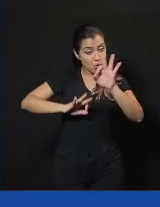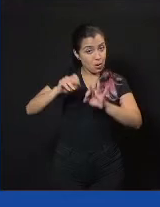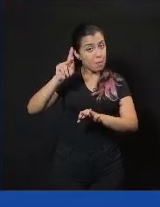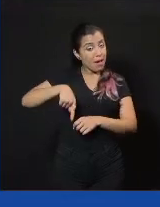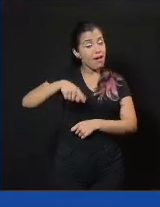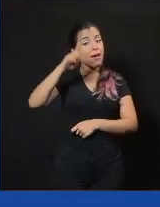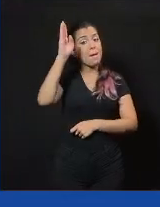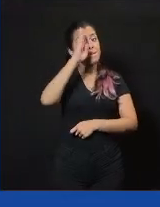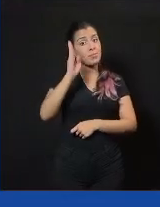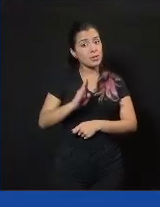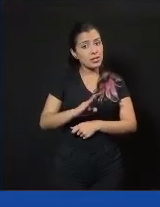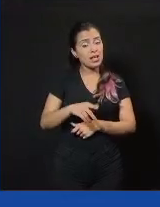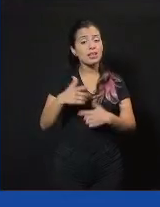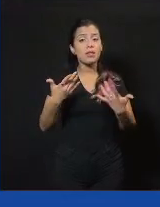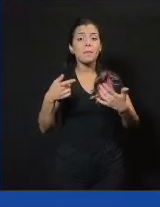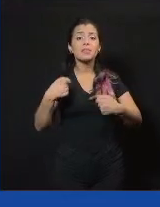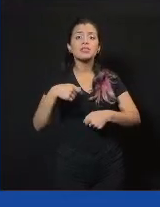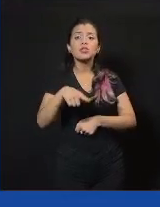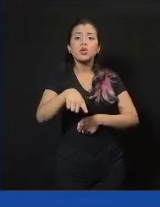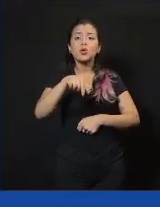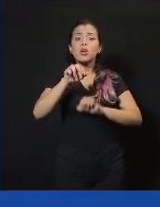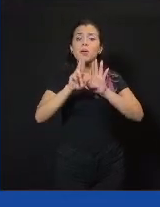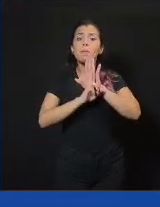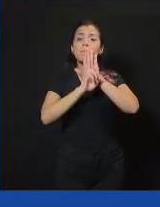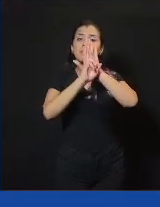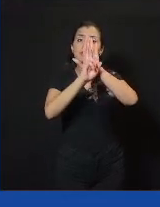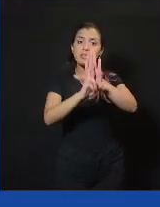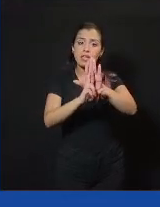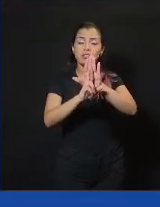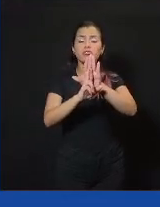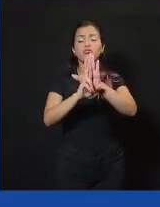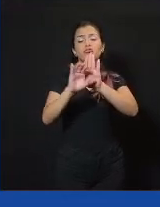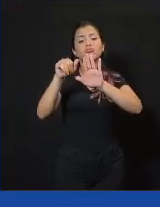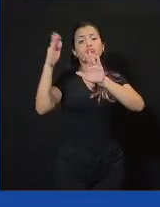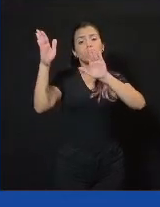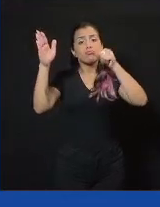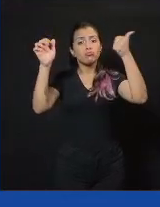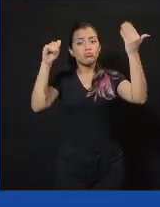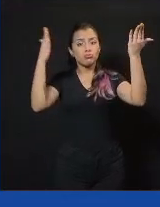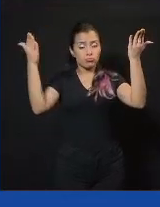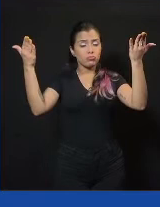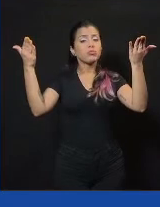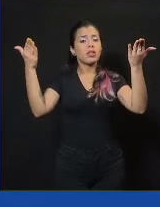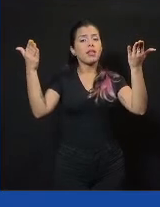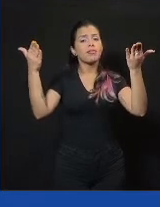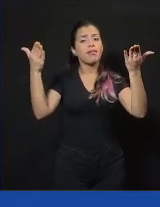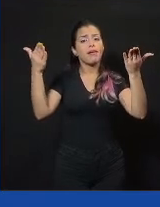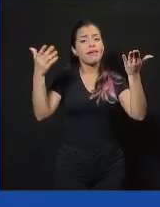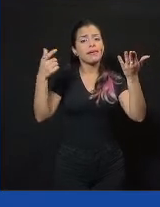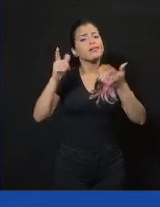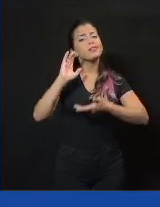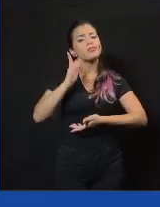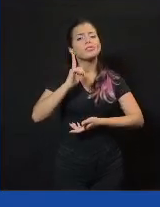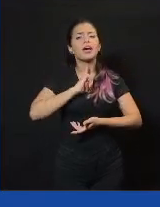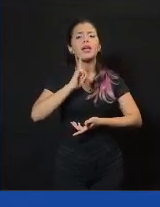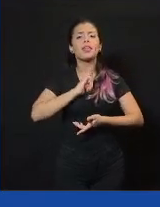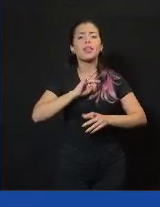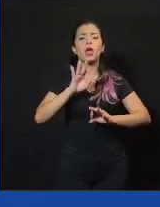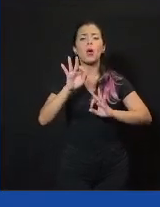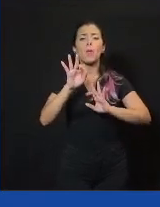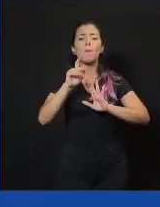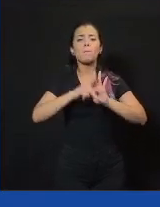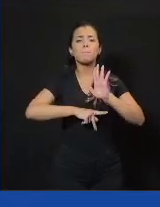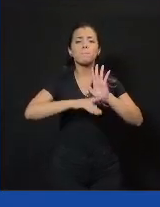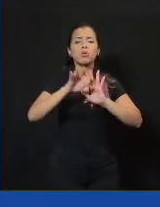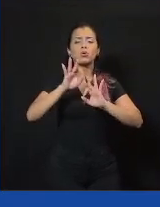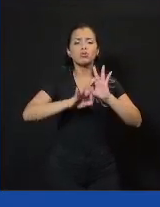se escolheria representantes que viriam ou iriam executar o que já está escrito como projeto da nação ou criar